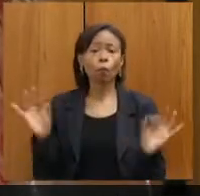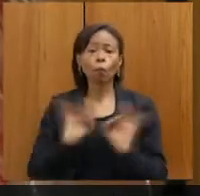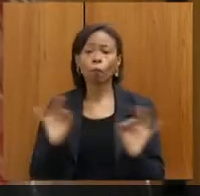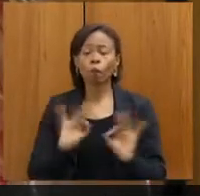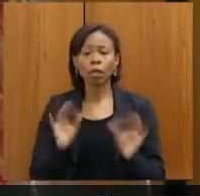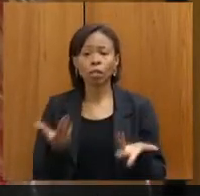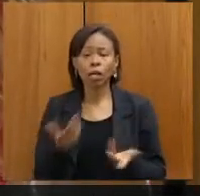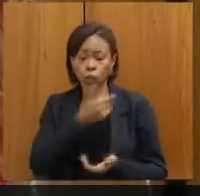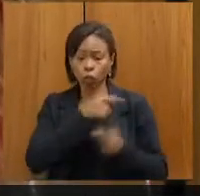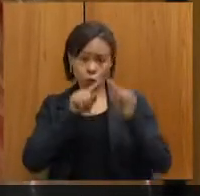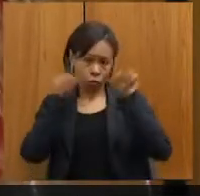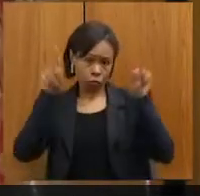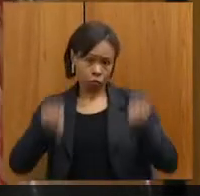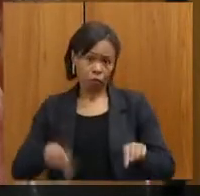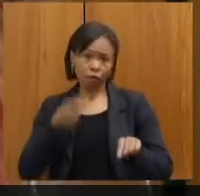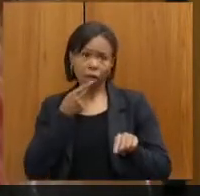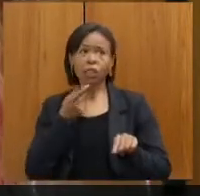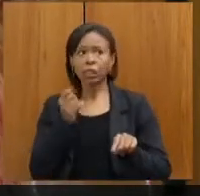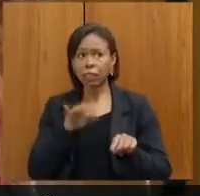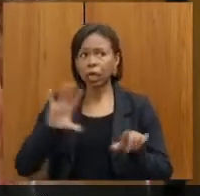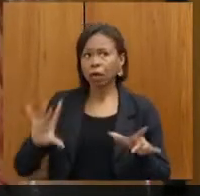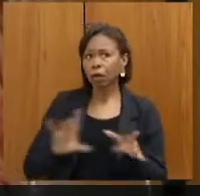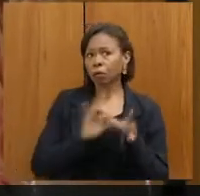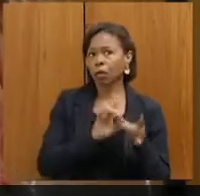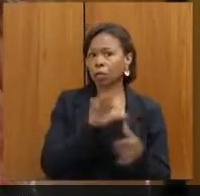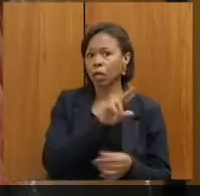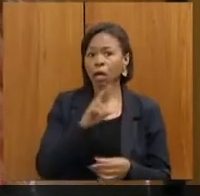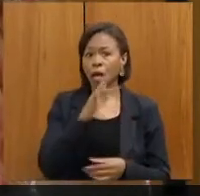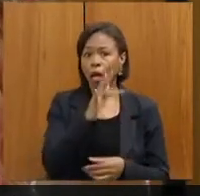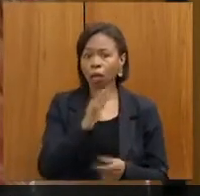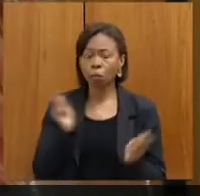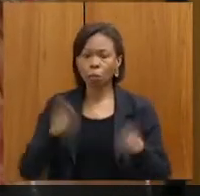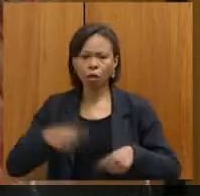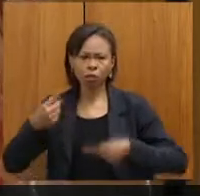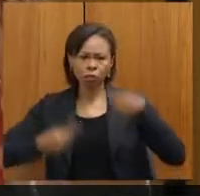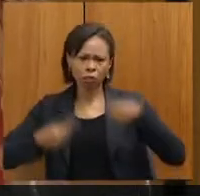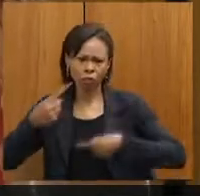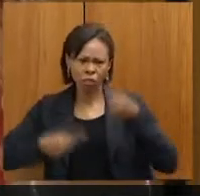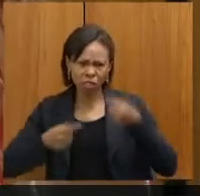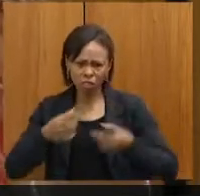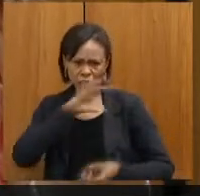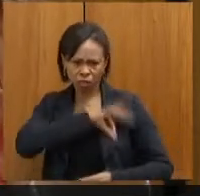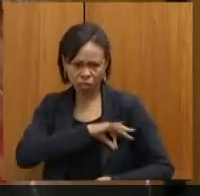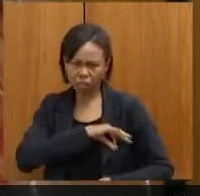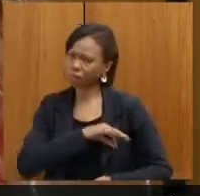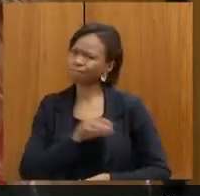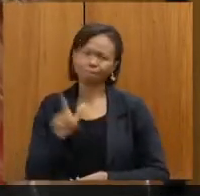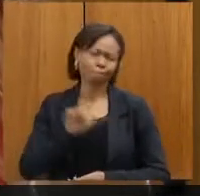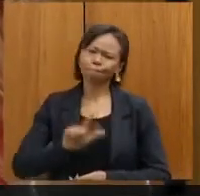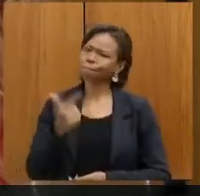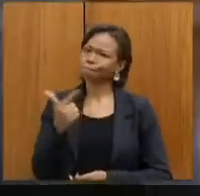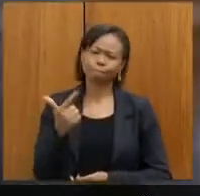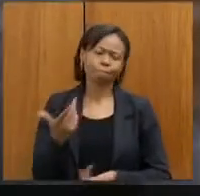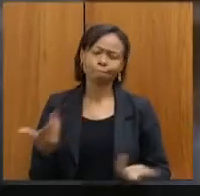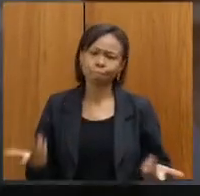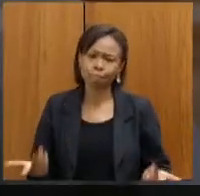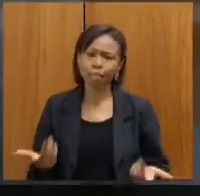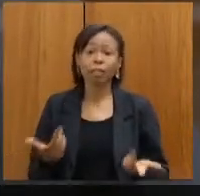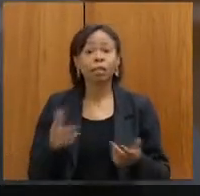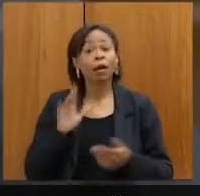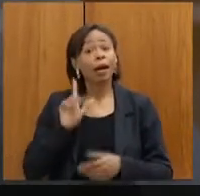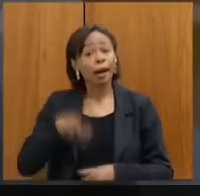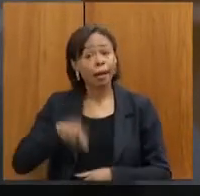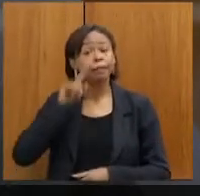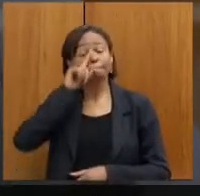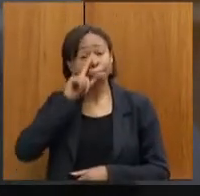que a dele não regime de recuperação fiscal terá política remuneratória é claro que não é uma situação é gravíssima do ponto de vista da execução